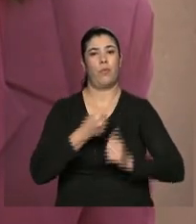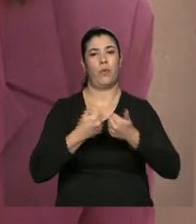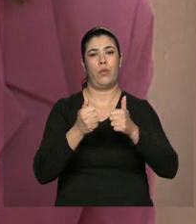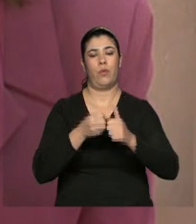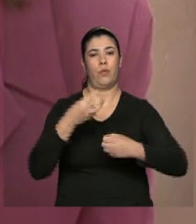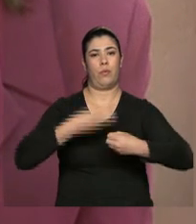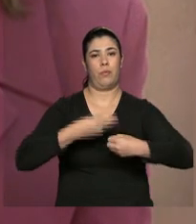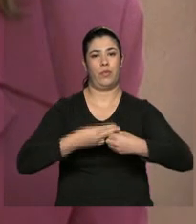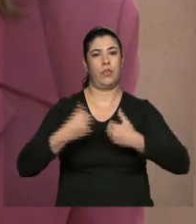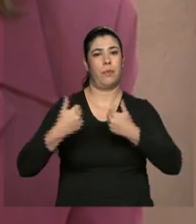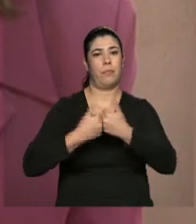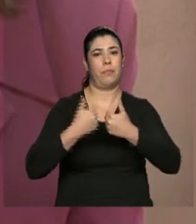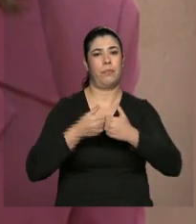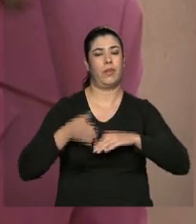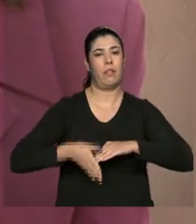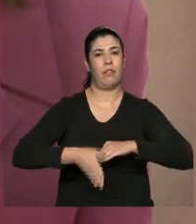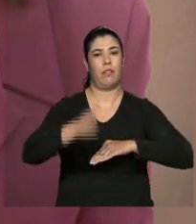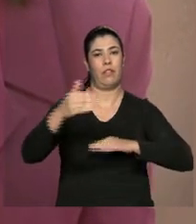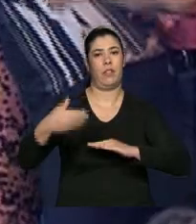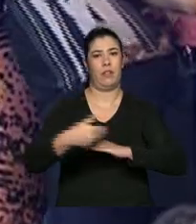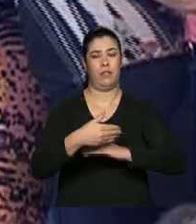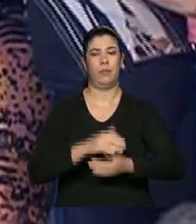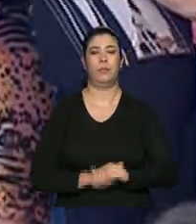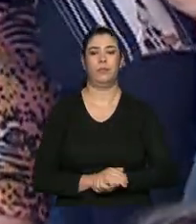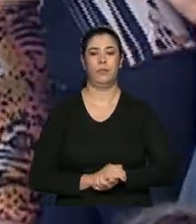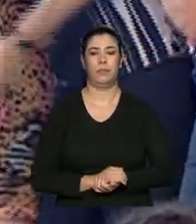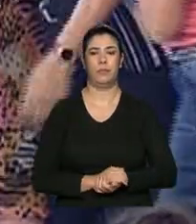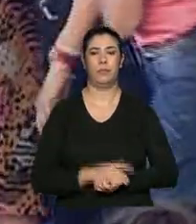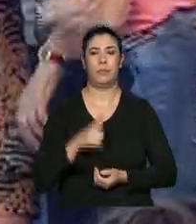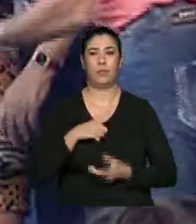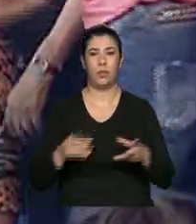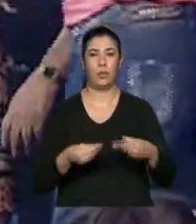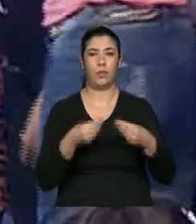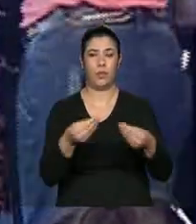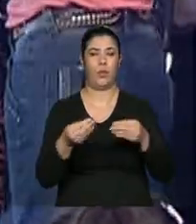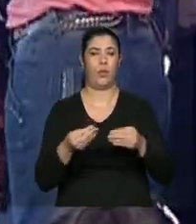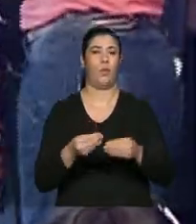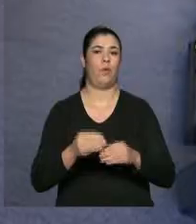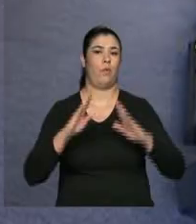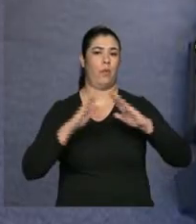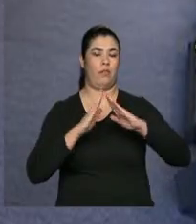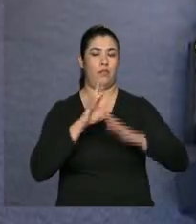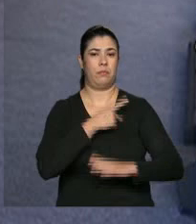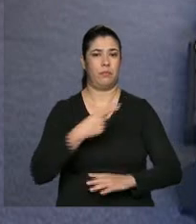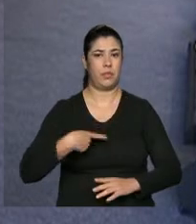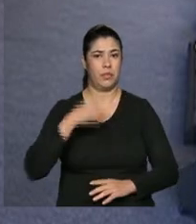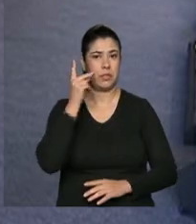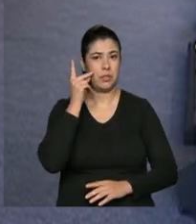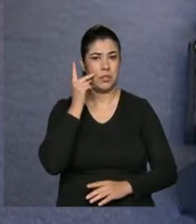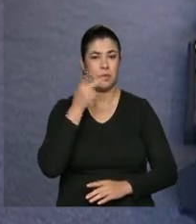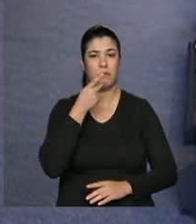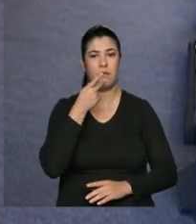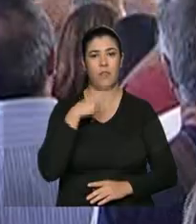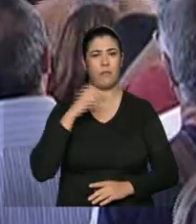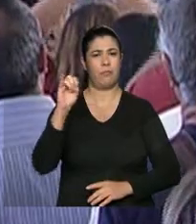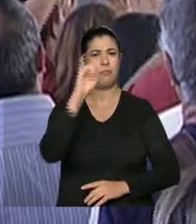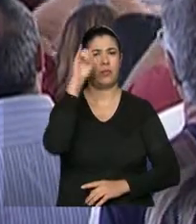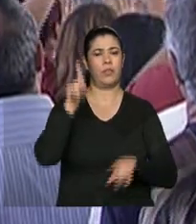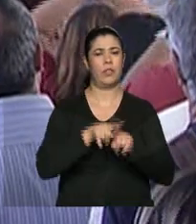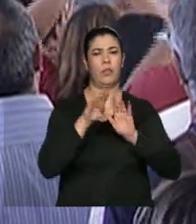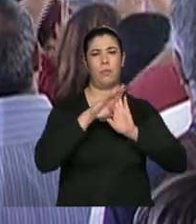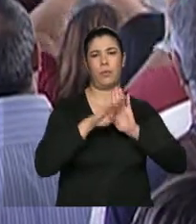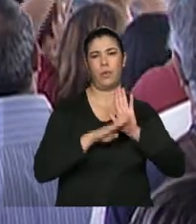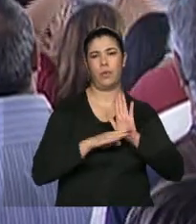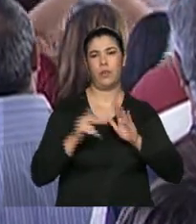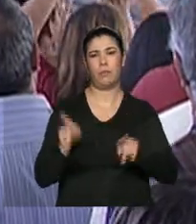municipal que passa perto da entrada do condomínio. Durante a entrega das casas, a presidenta Dilma Rousseff destacou a importância do